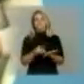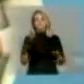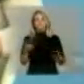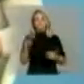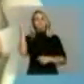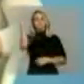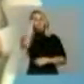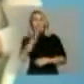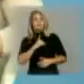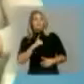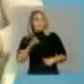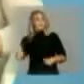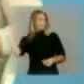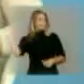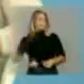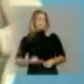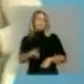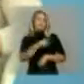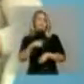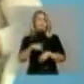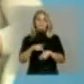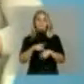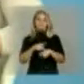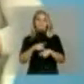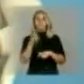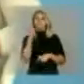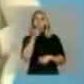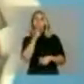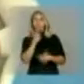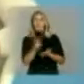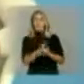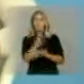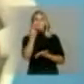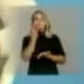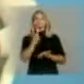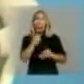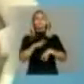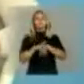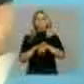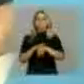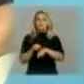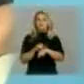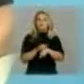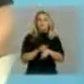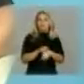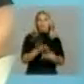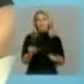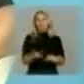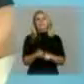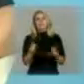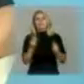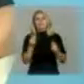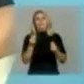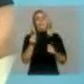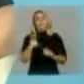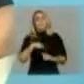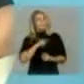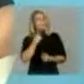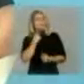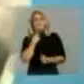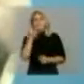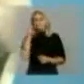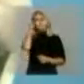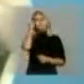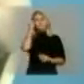entre os piores países do mundo na incidência de casos de Hanseníase. Agora, é uma coisa que não dá para entender. Se a